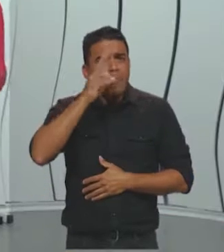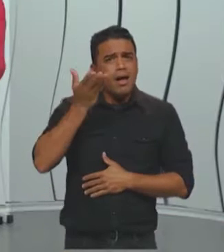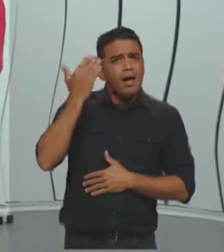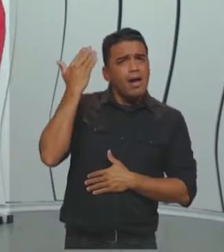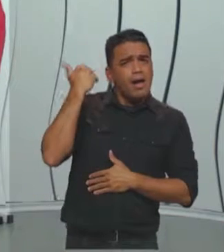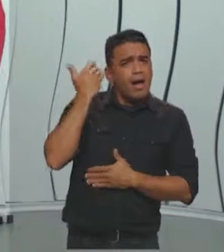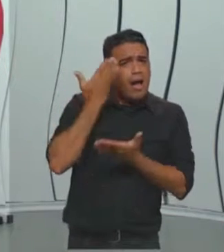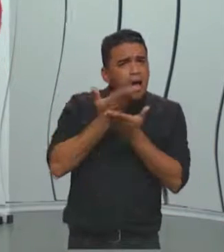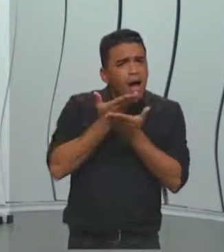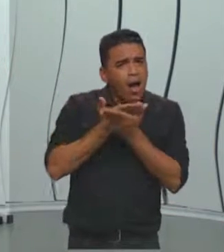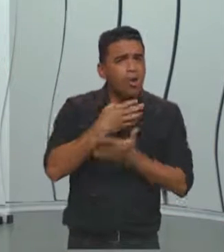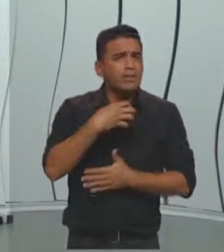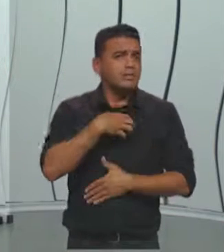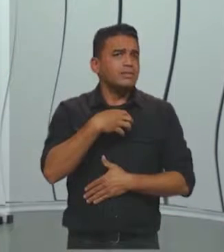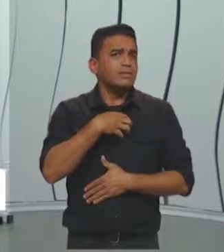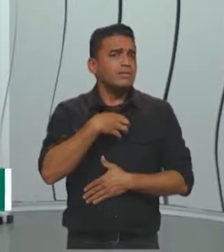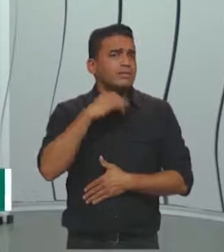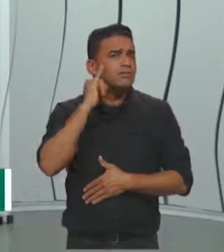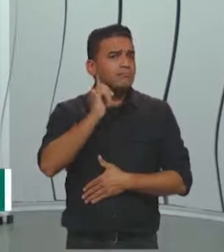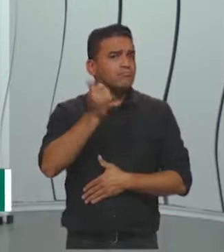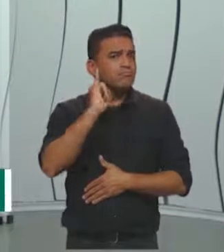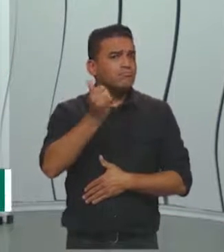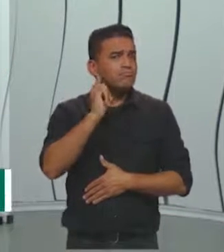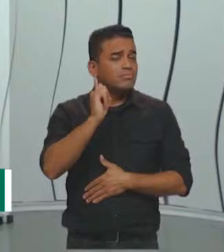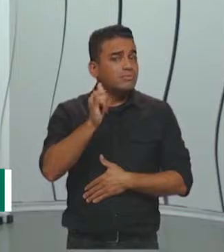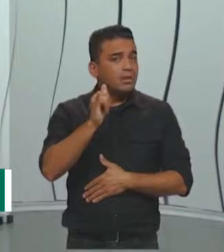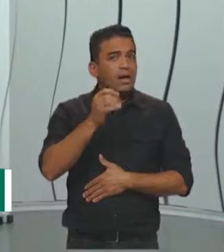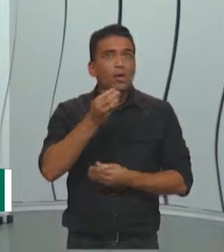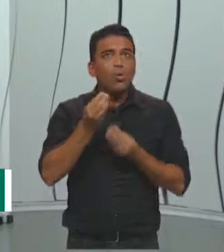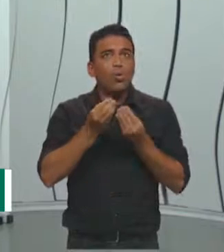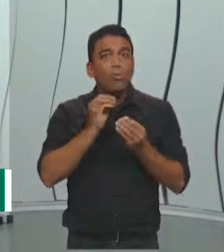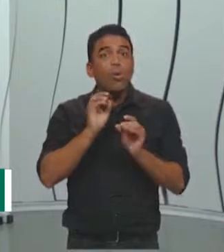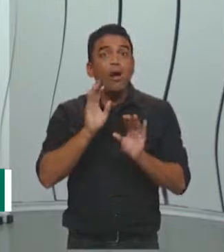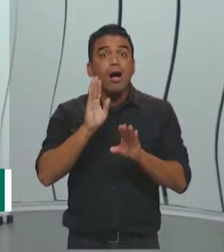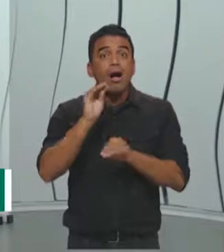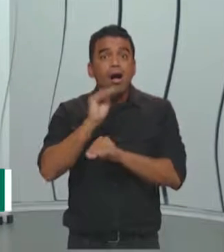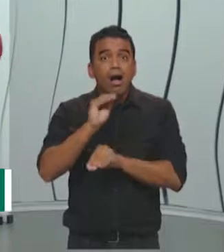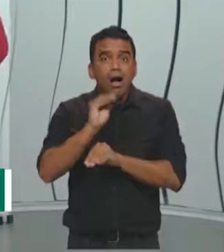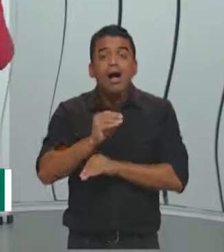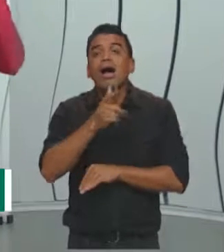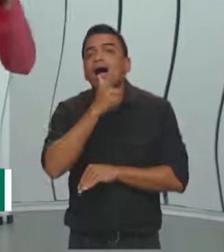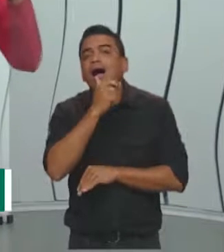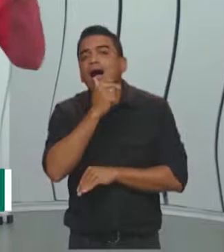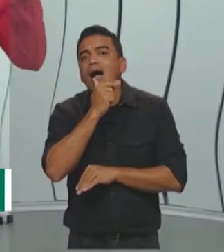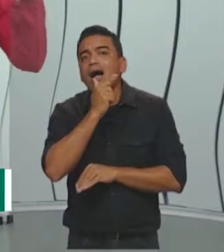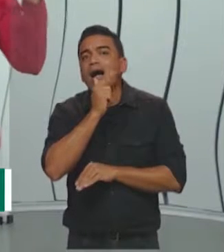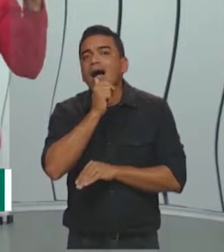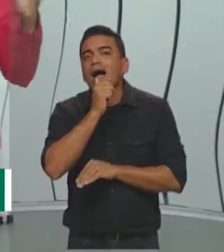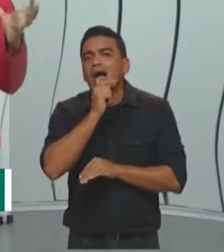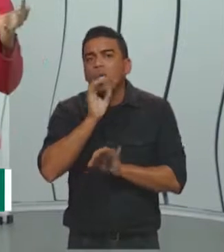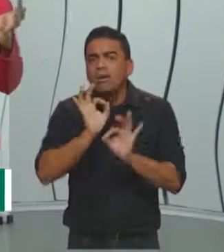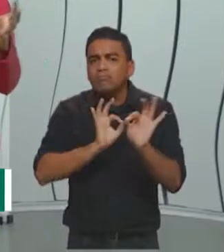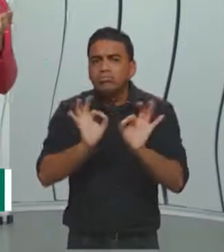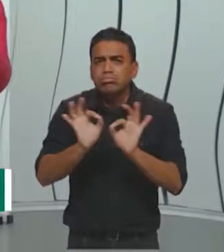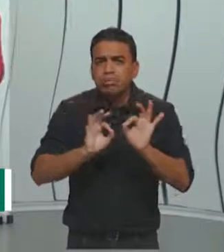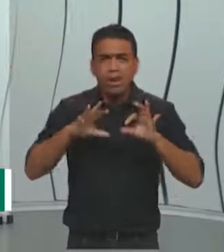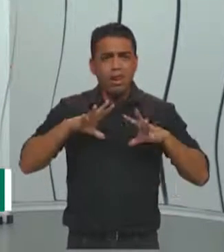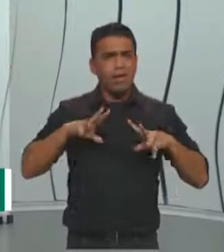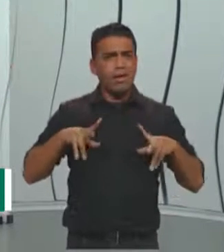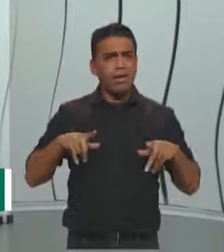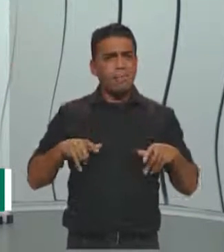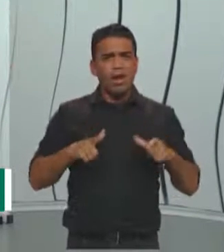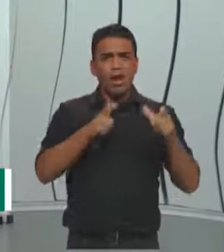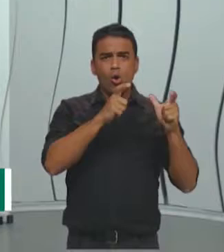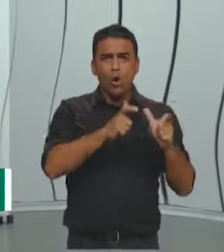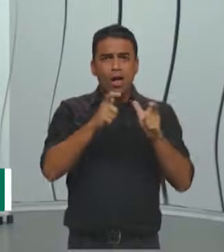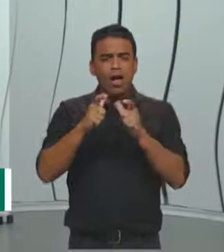ciências sobre o tratamento da água? E que eu falei para você que existem os reservatórios de água e que